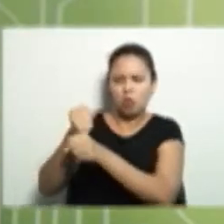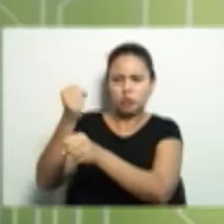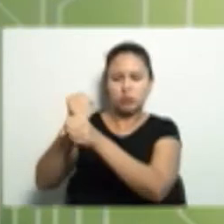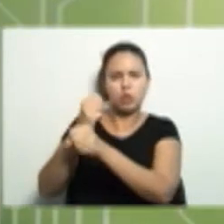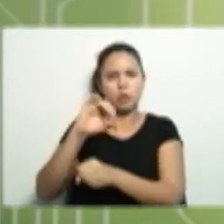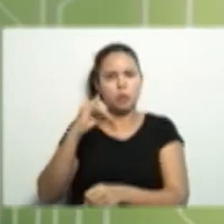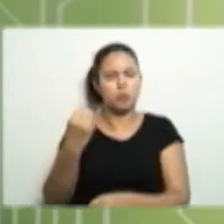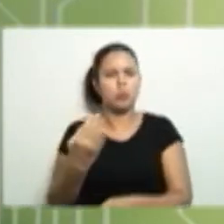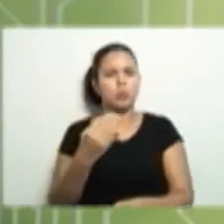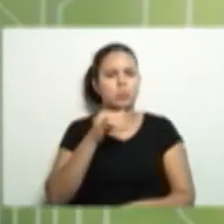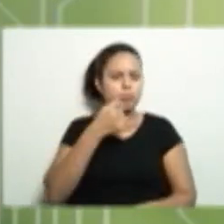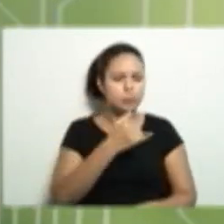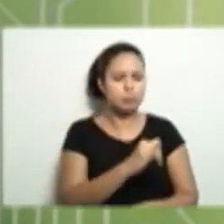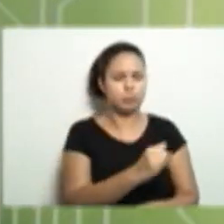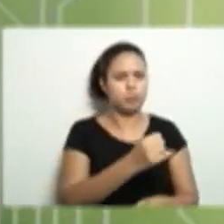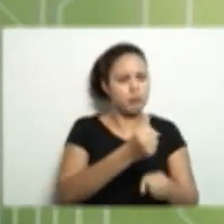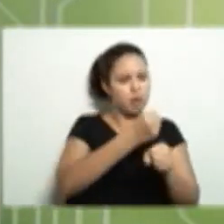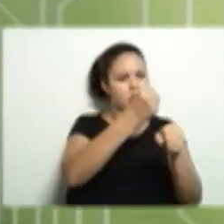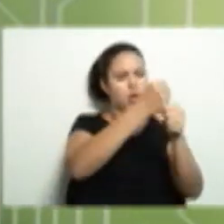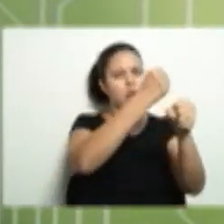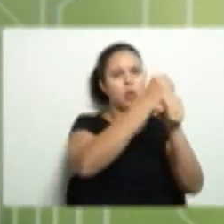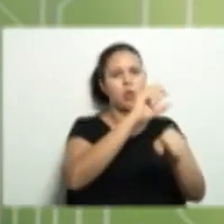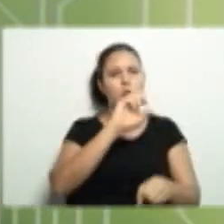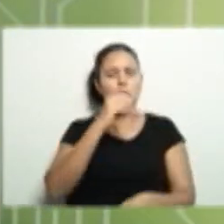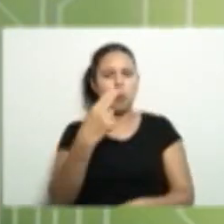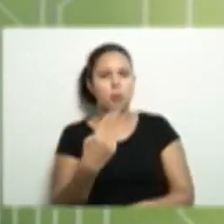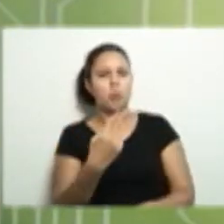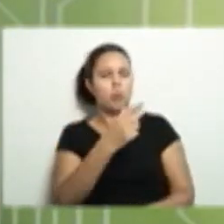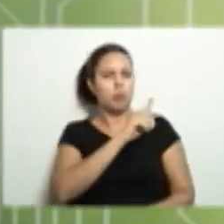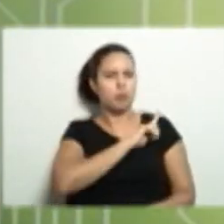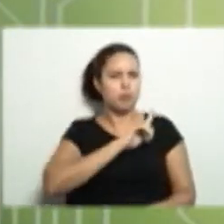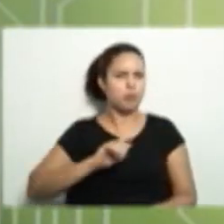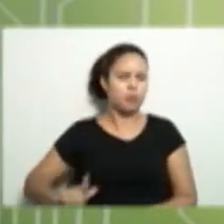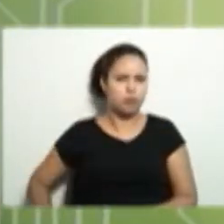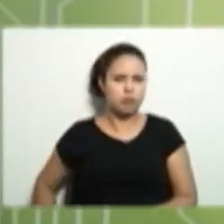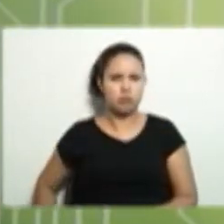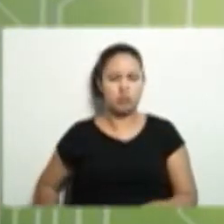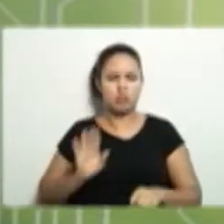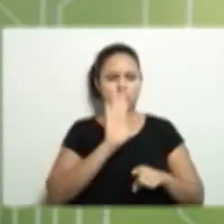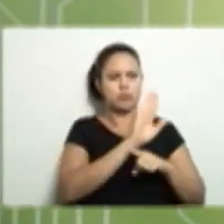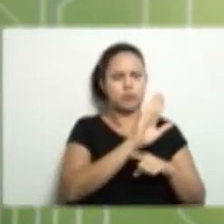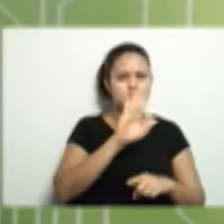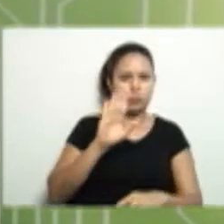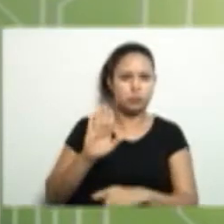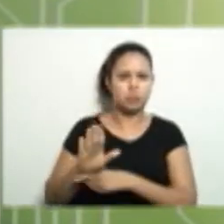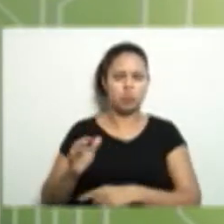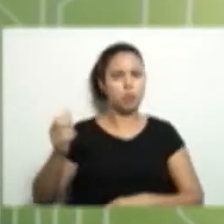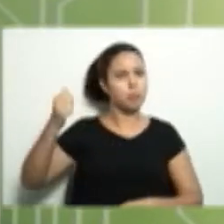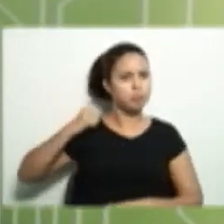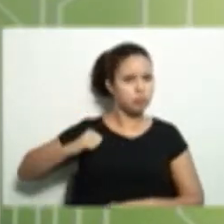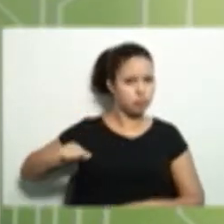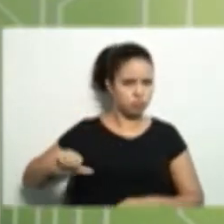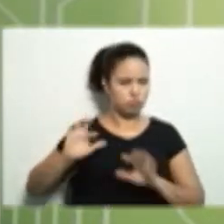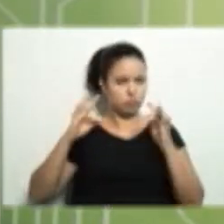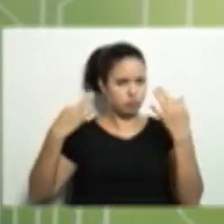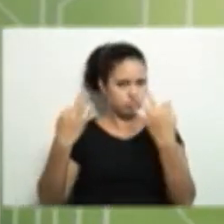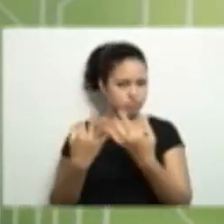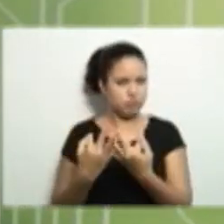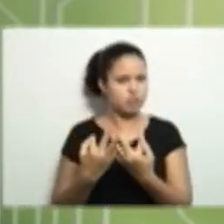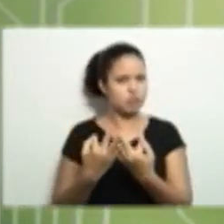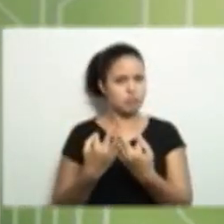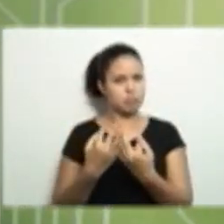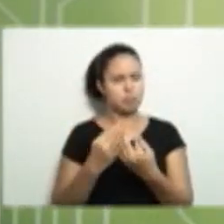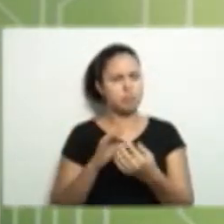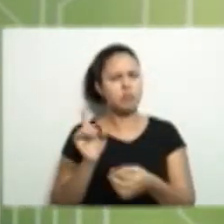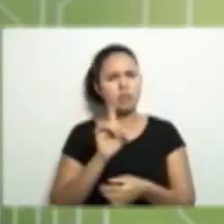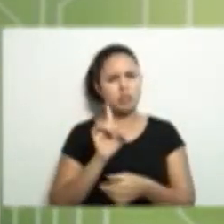hidrelétrica. Política pública é quando o governo faz algum tipo de ação, por exemplo, ele institui uma ajuda, por exemplo, do Bolsa Família. E a gente viu aí